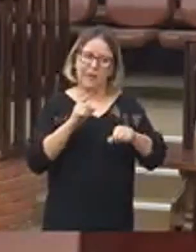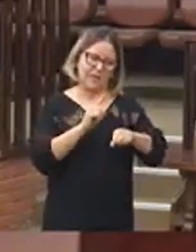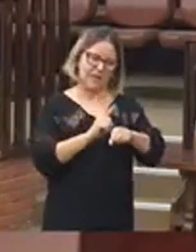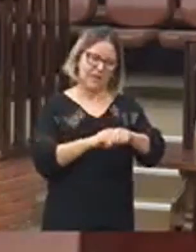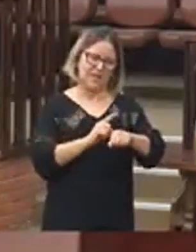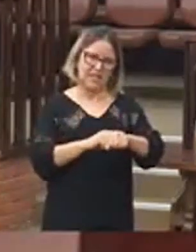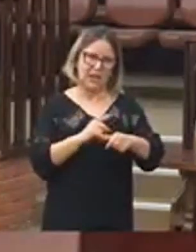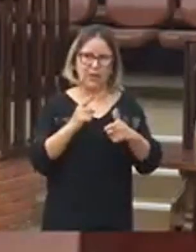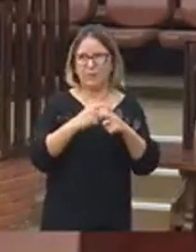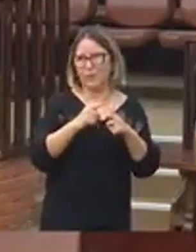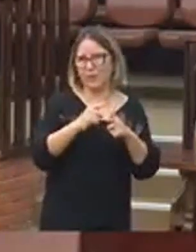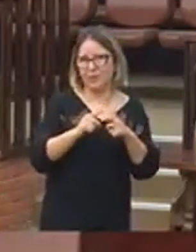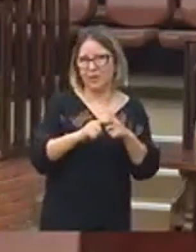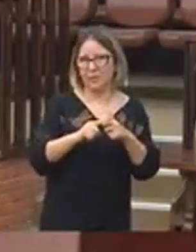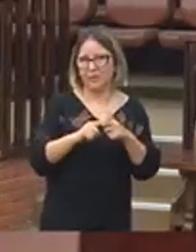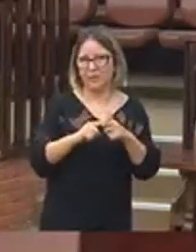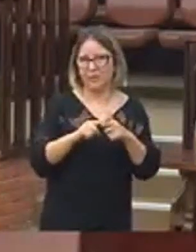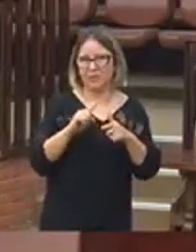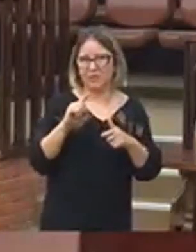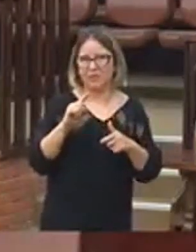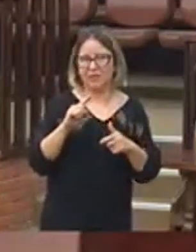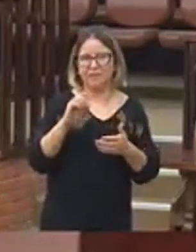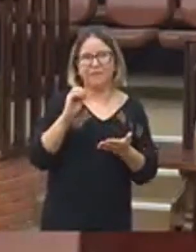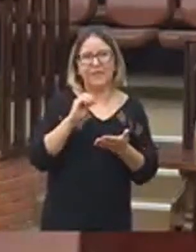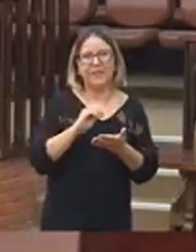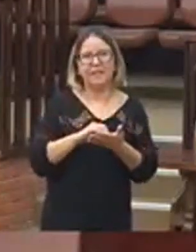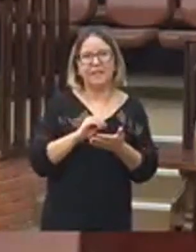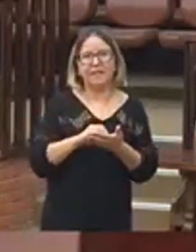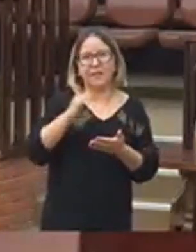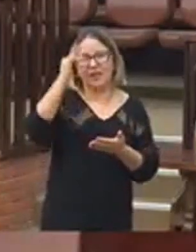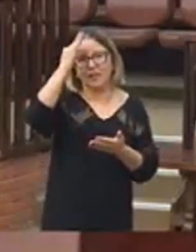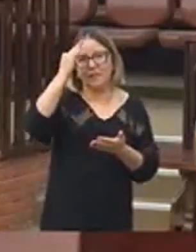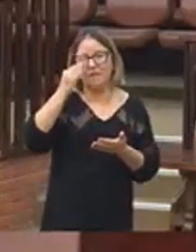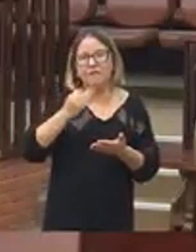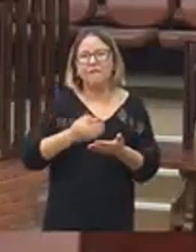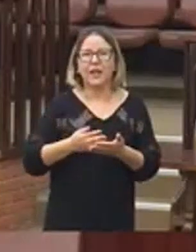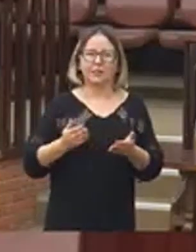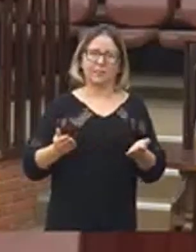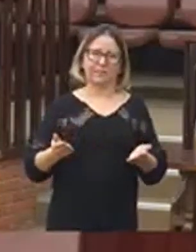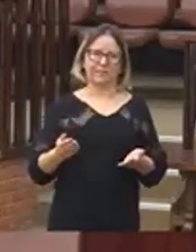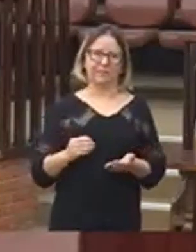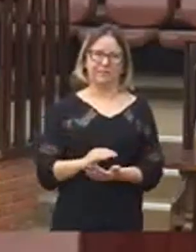nós caímos fora. Não pode. Por que não pode?